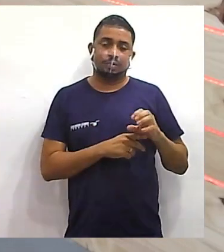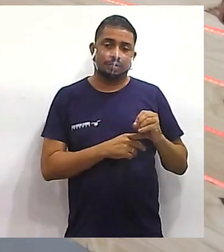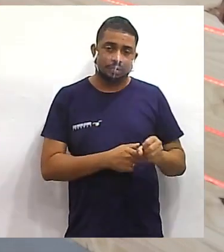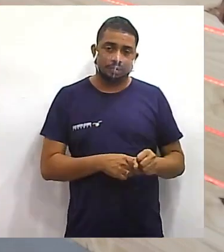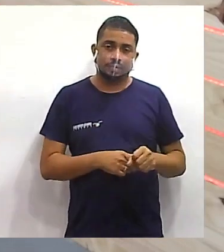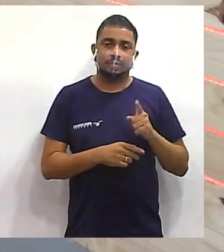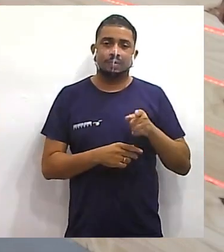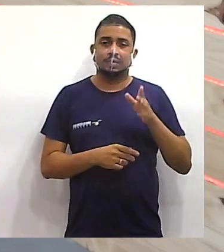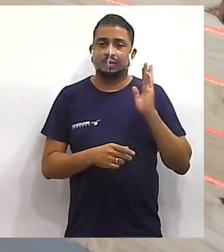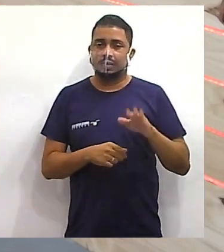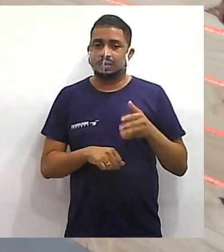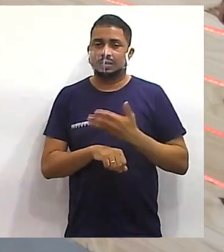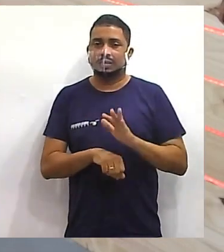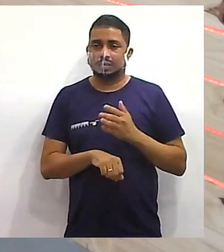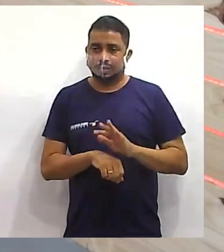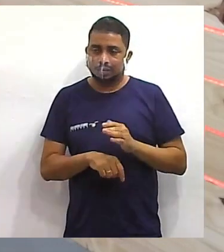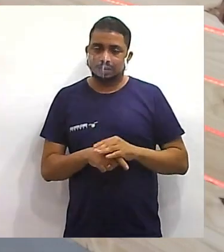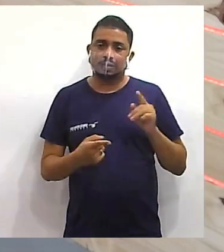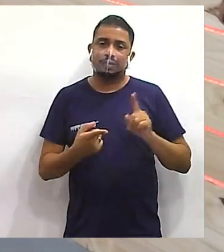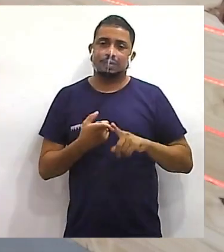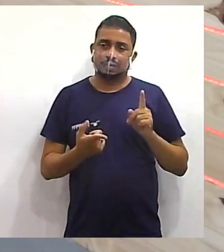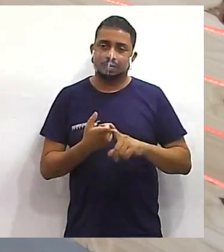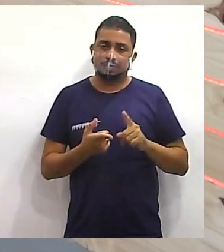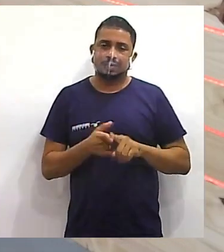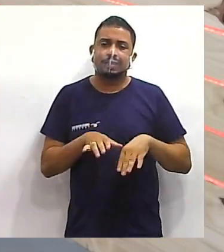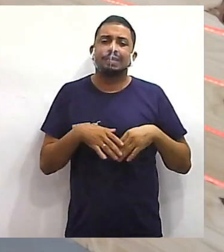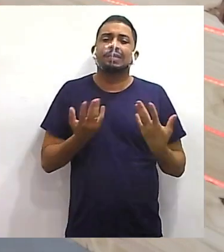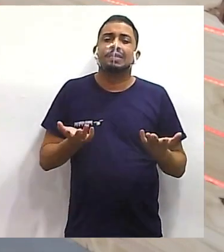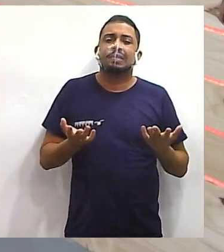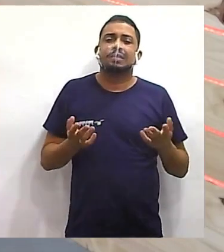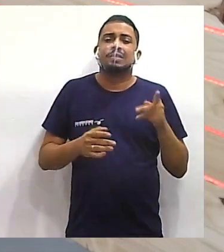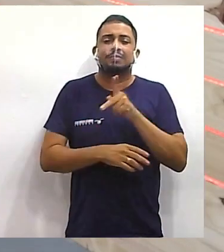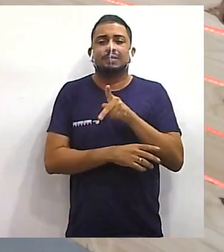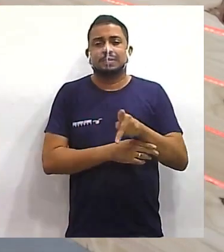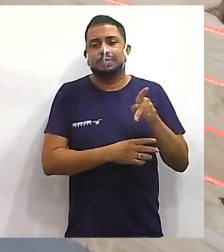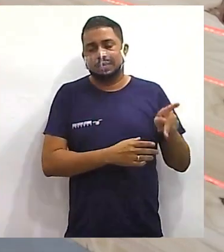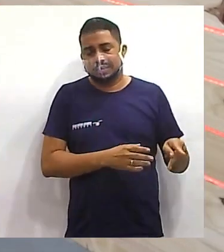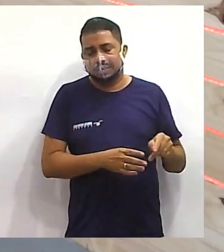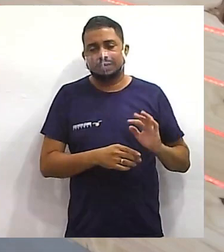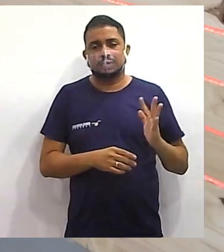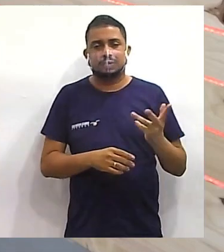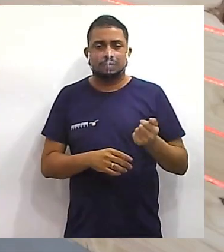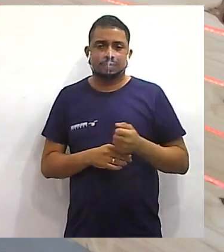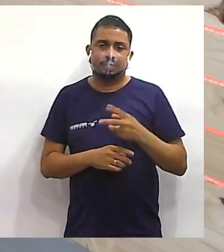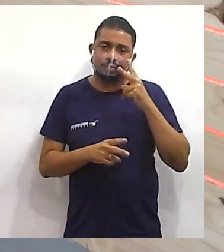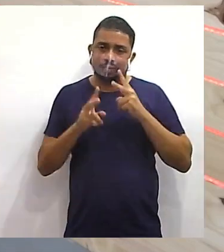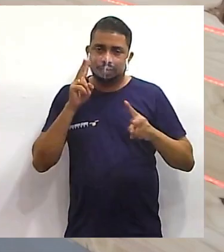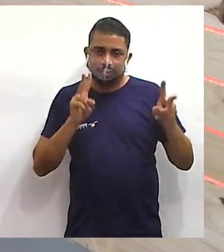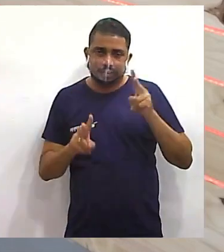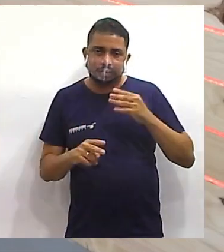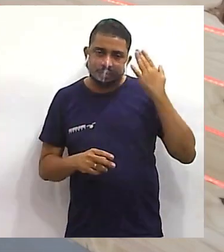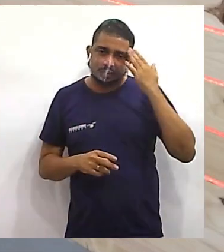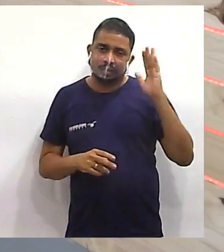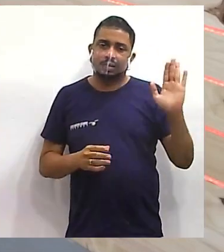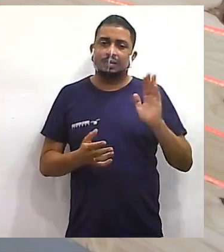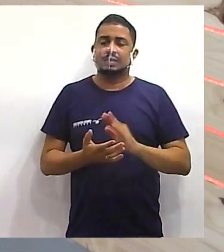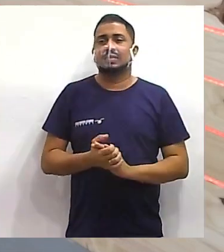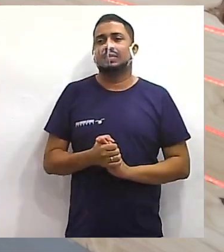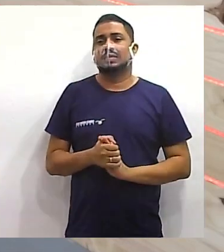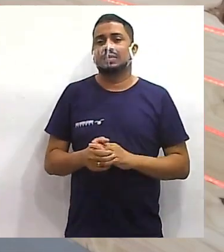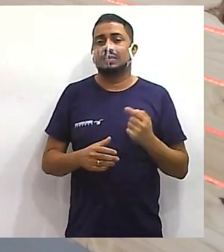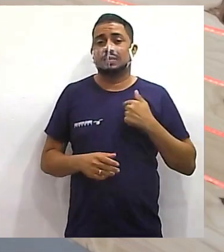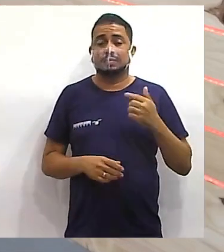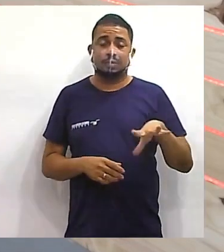foi estagiária, também, você sabe disso. Também já cadê o projeto político-pedagógico? Todo mundo fica te olhando, isso. Ninguém sabe onde está. Eu também